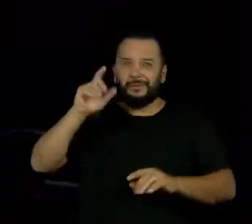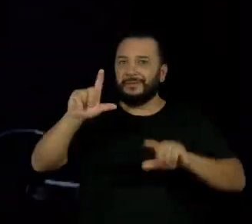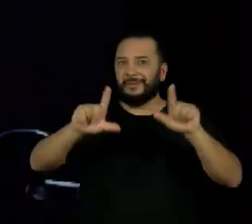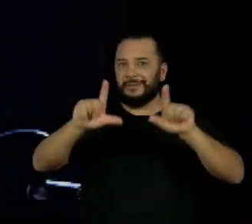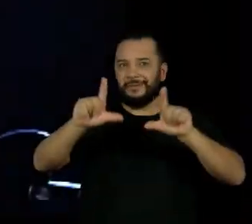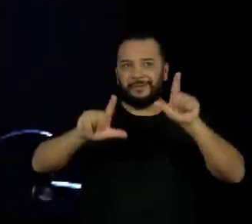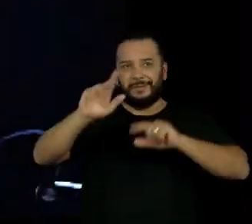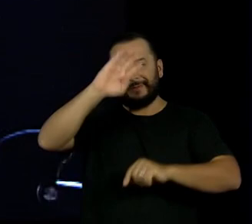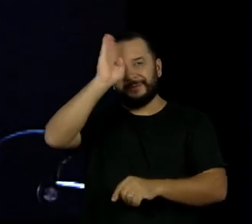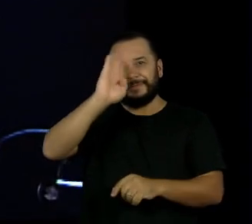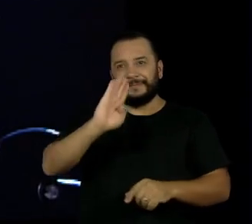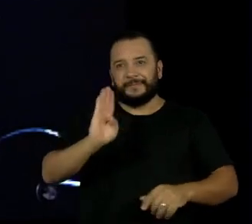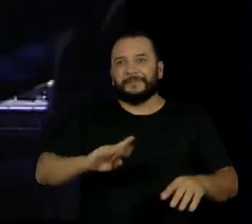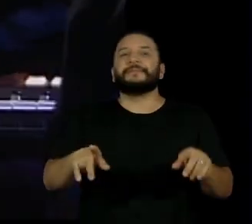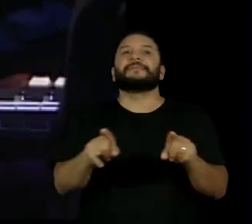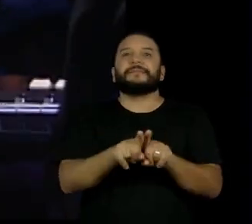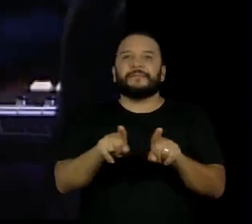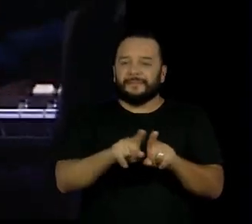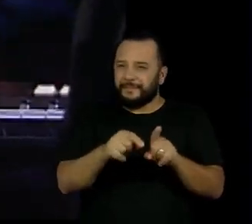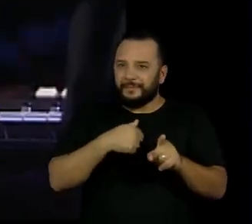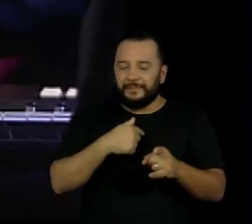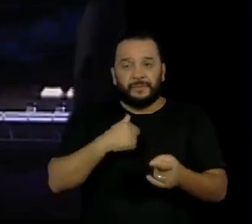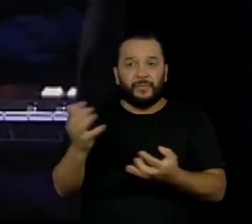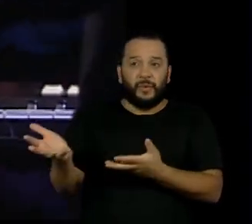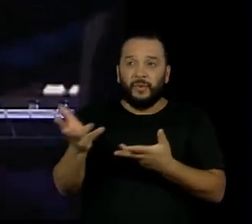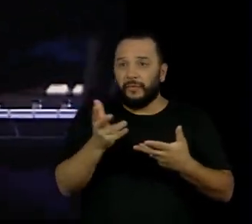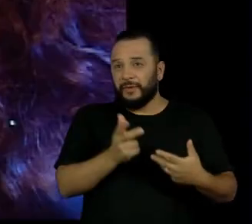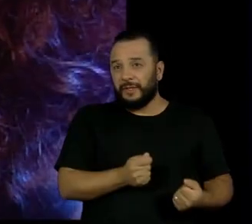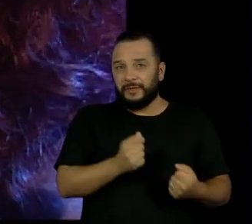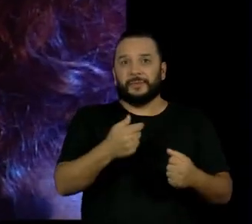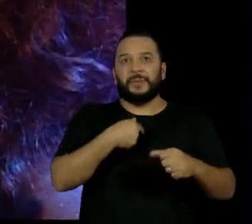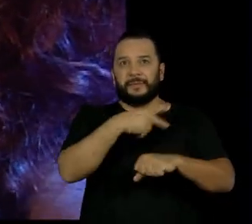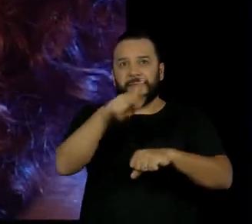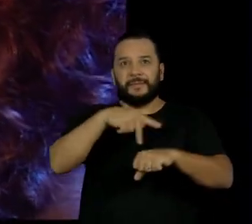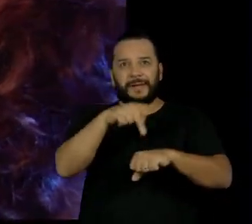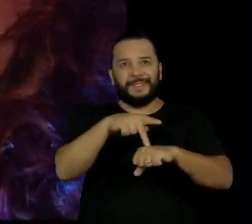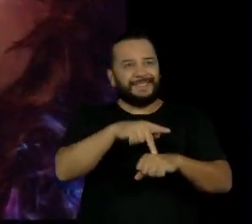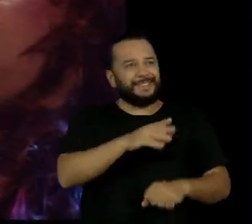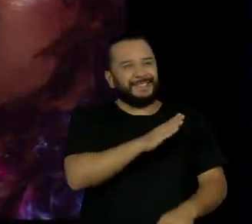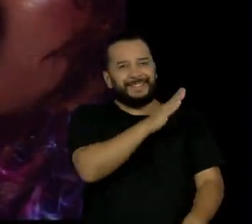além de convites para torneis por vários países